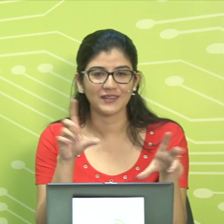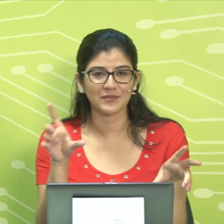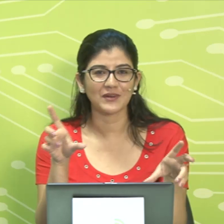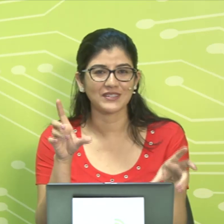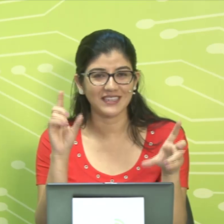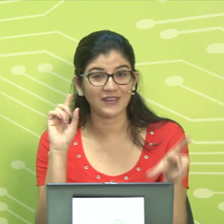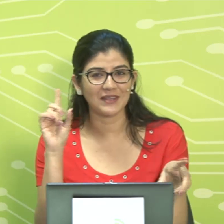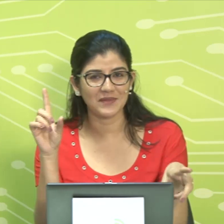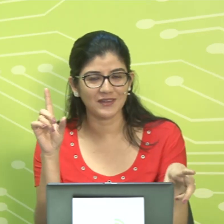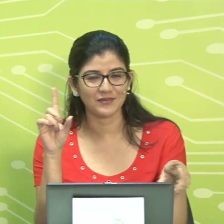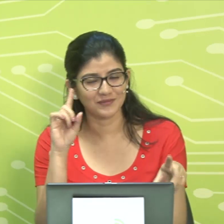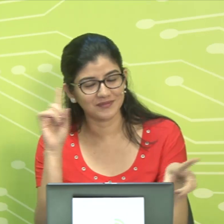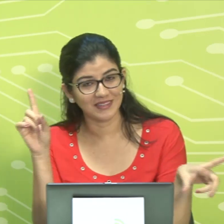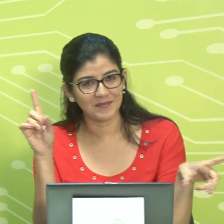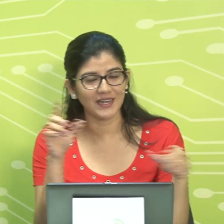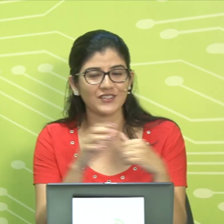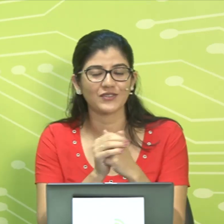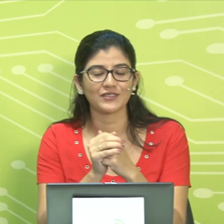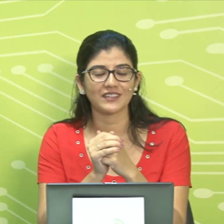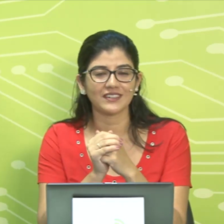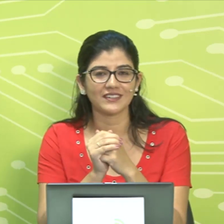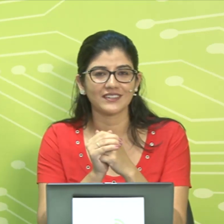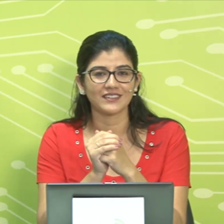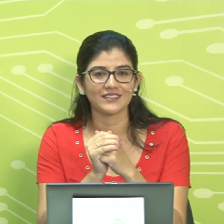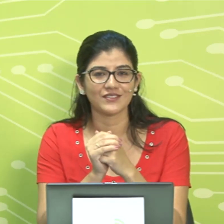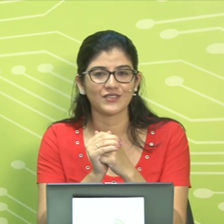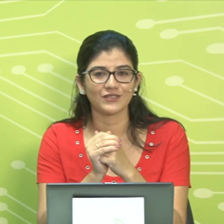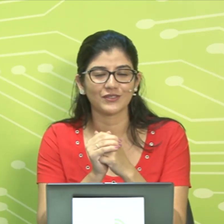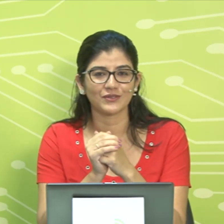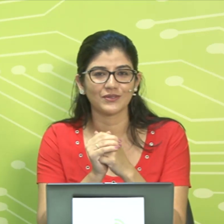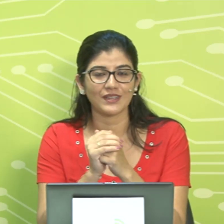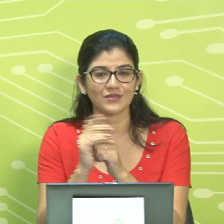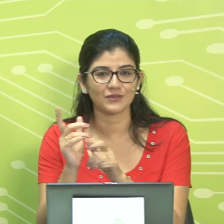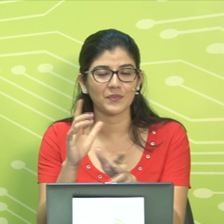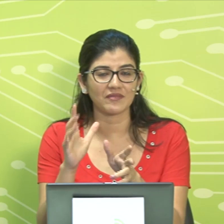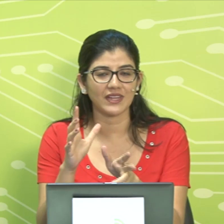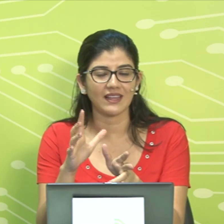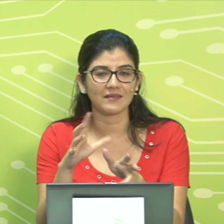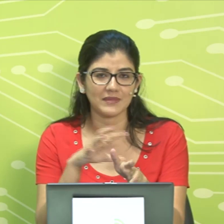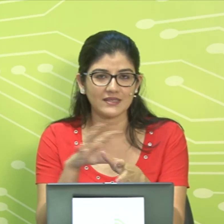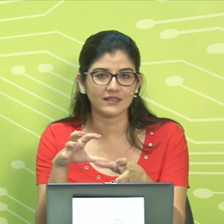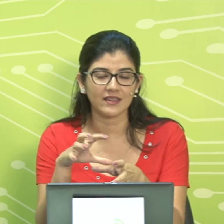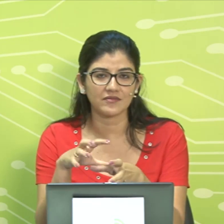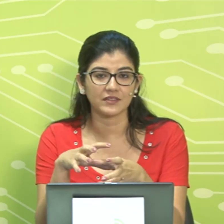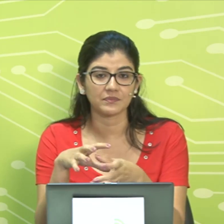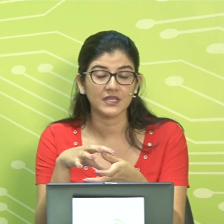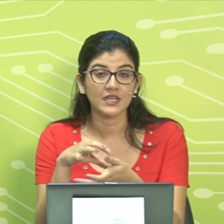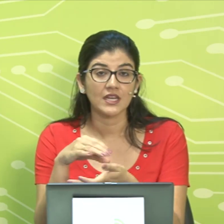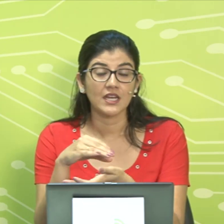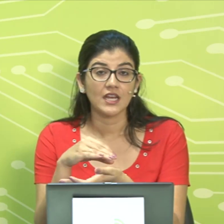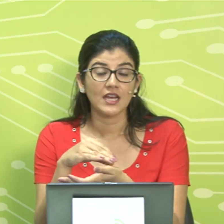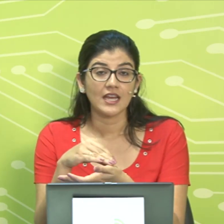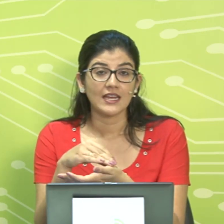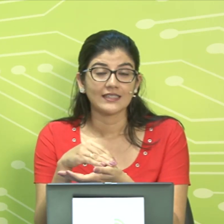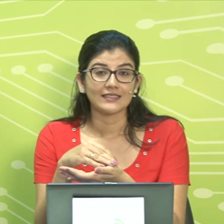acabei que vendo uma coisa aqui, eu lembrei de outro assunto para falar, mas que tem a ver.